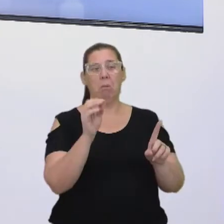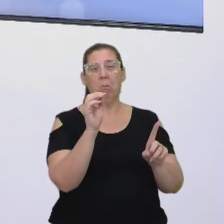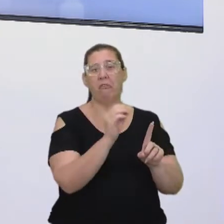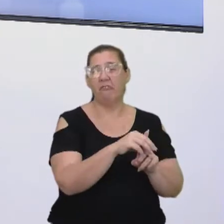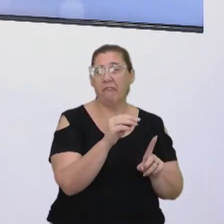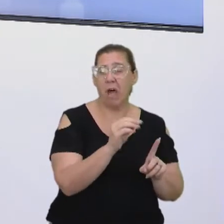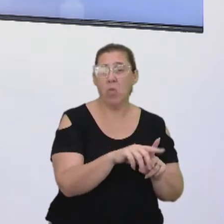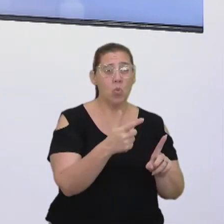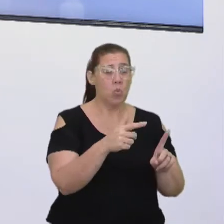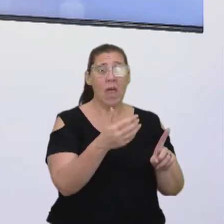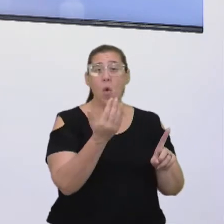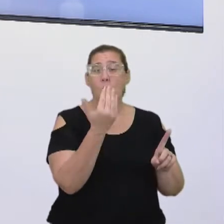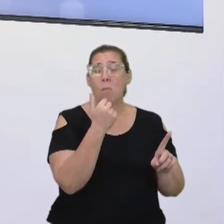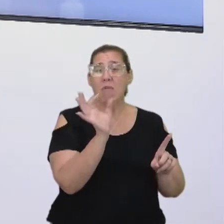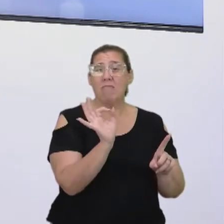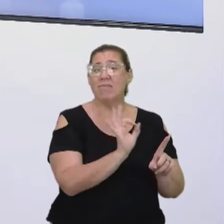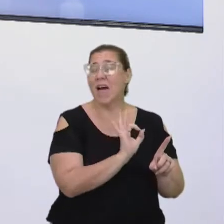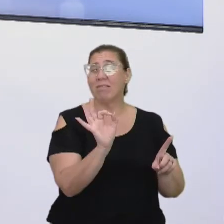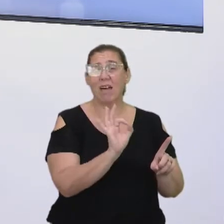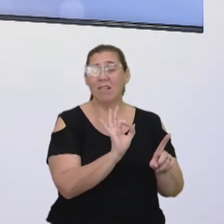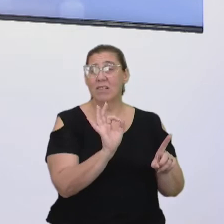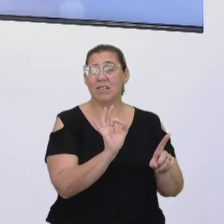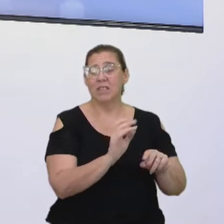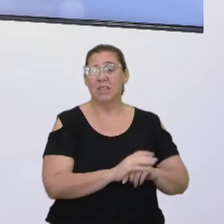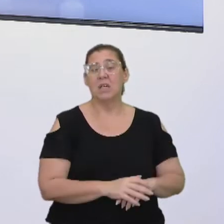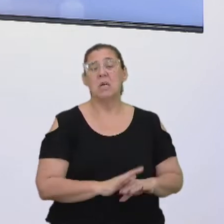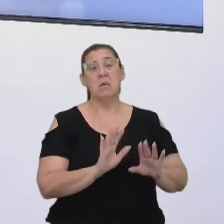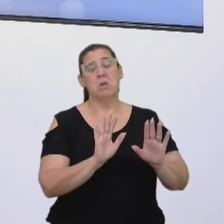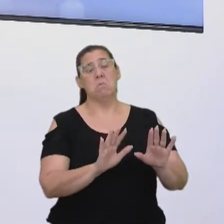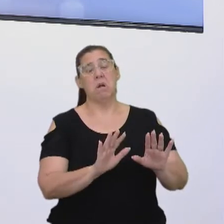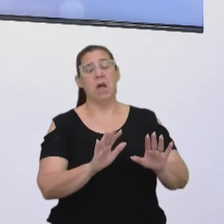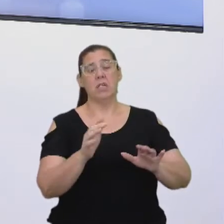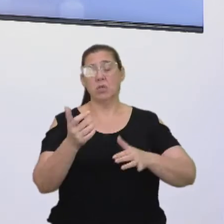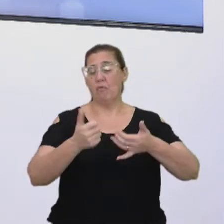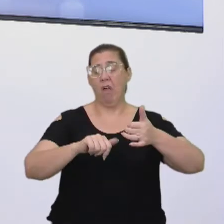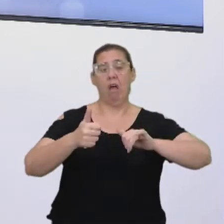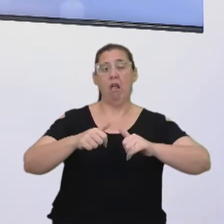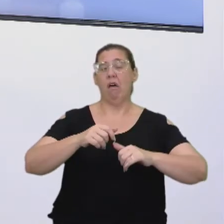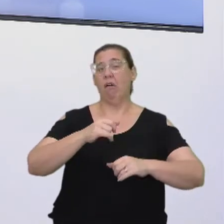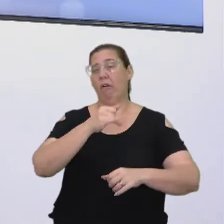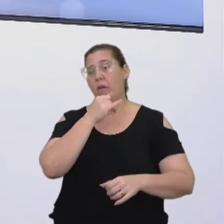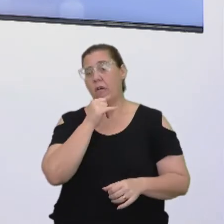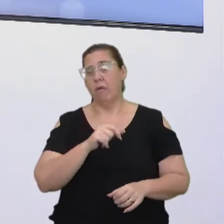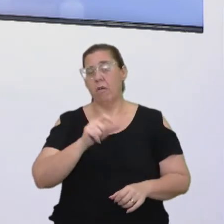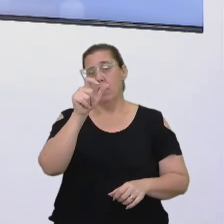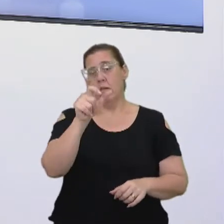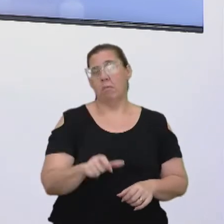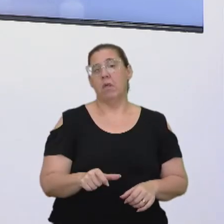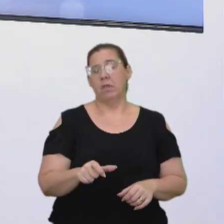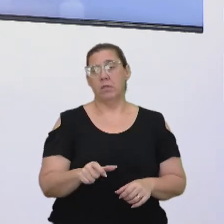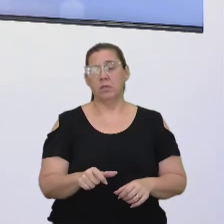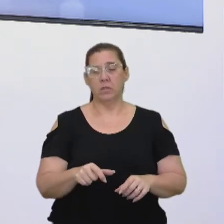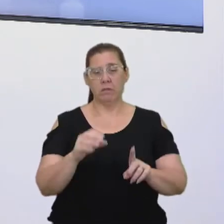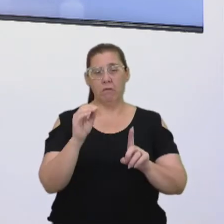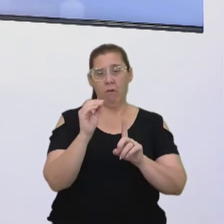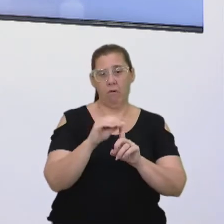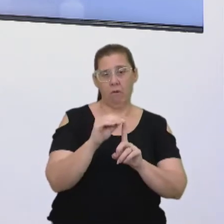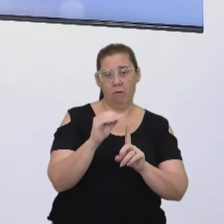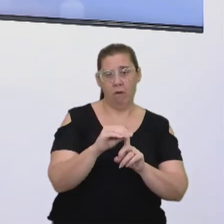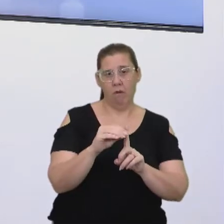têm o que comer, tipo, todos os dias. Mas ele não vai analisar, por exemplo, pessoas que estão em níveis de